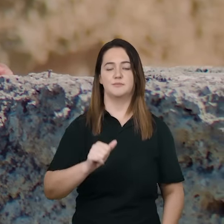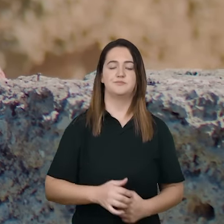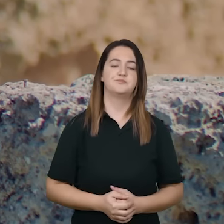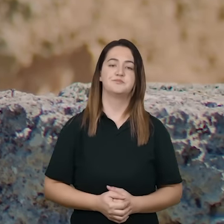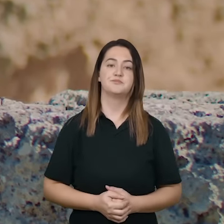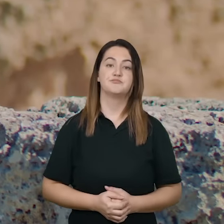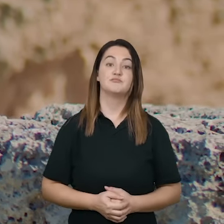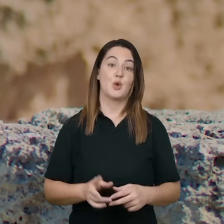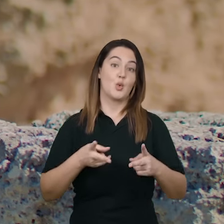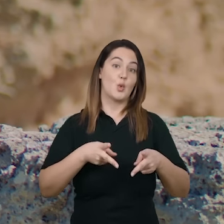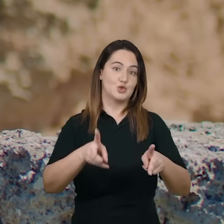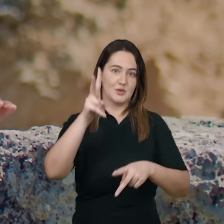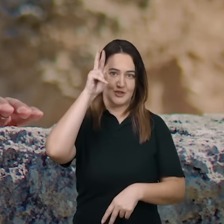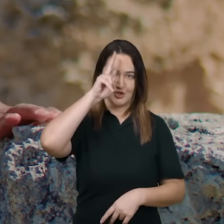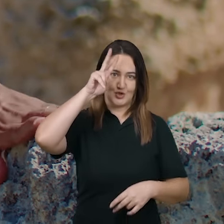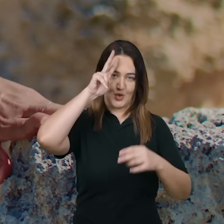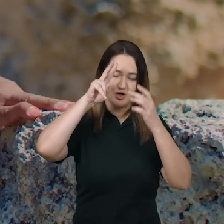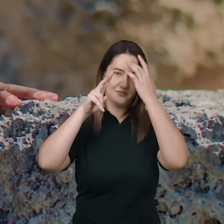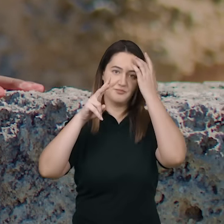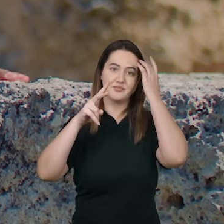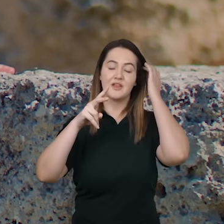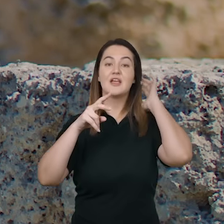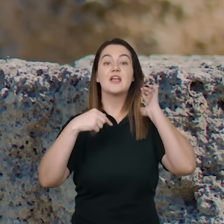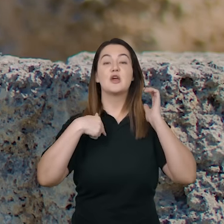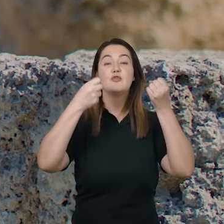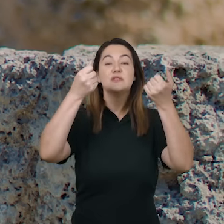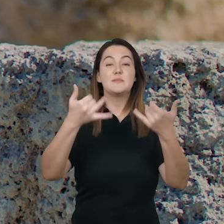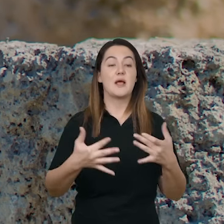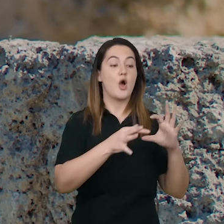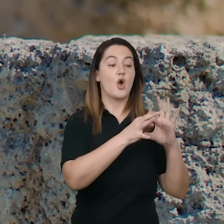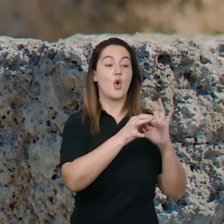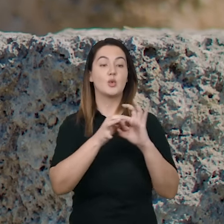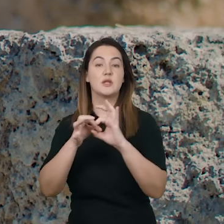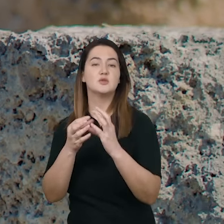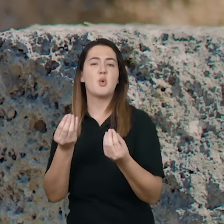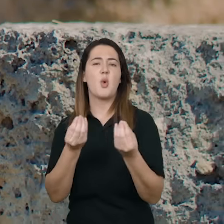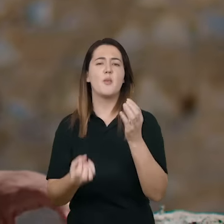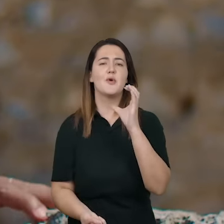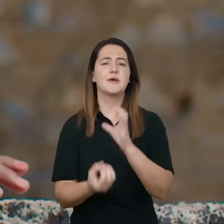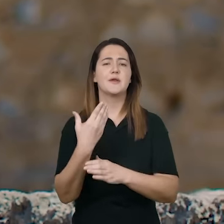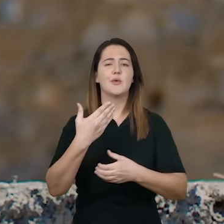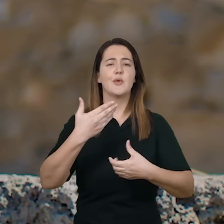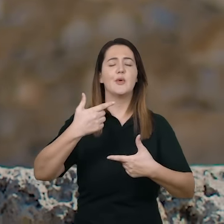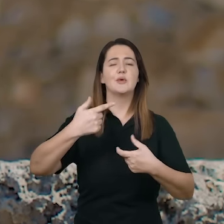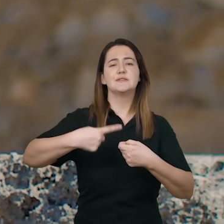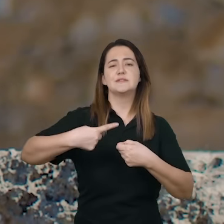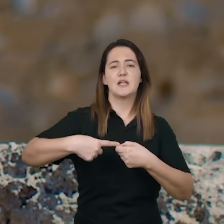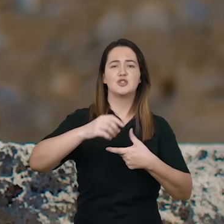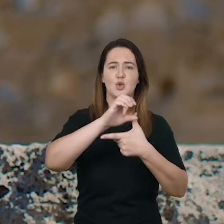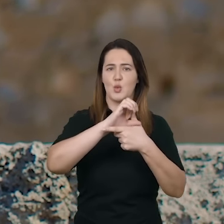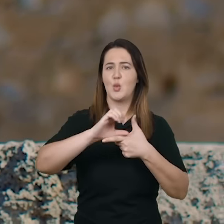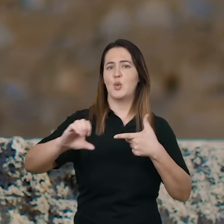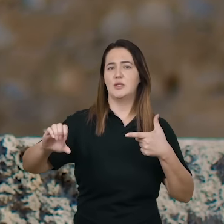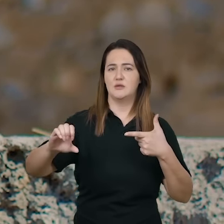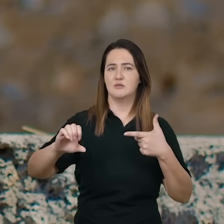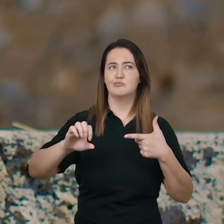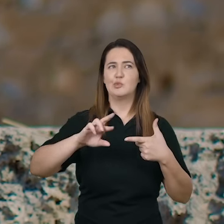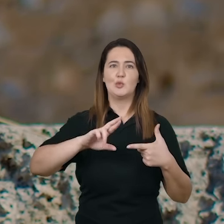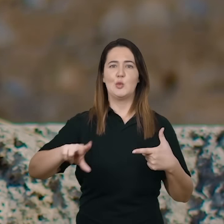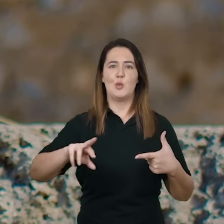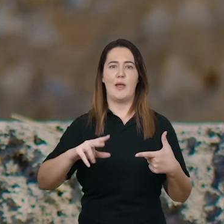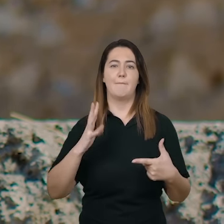história, eu tenho que contar um pouquinho do próprio contexto da cidade de Corinto, que não é a melhor das biografias de